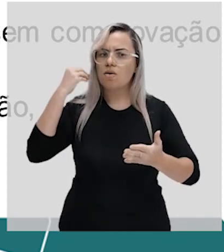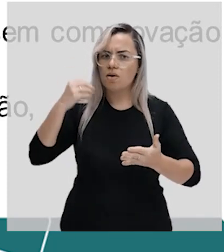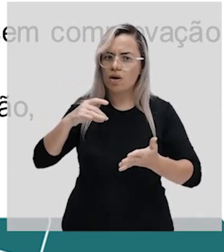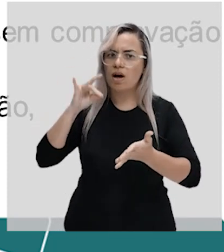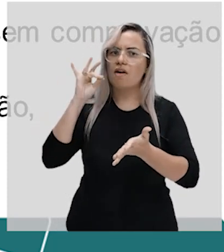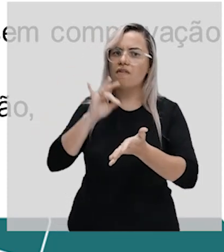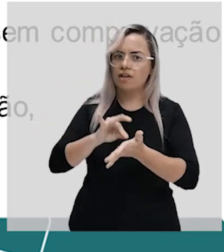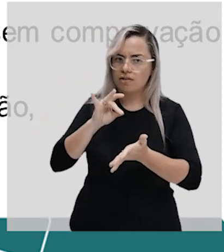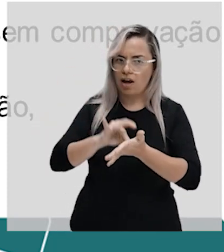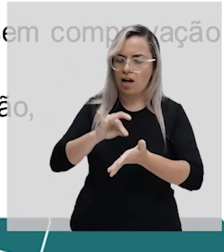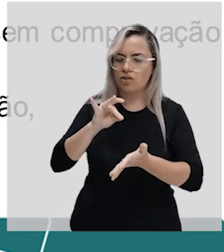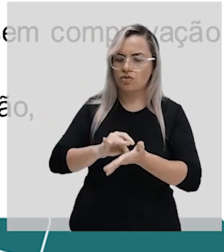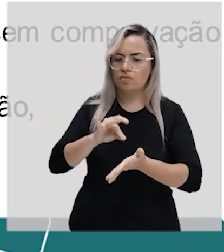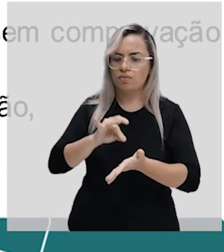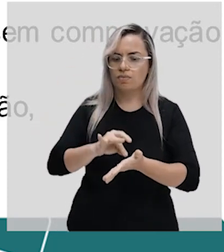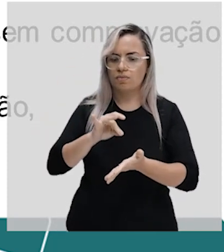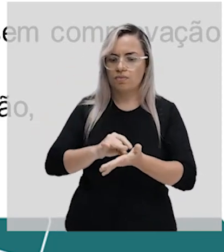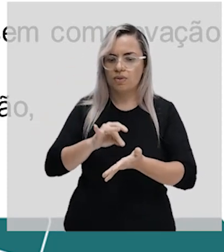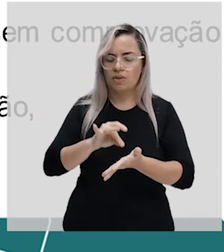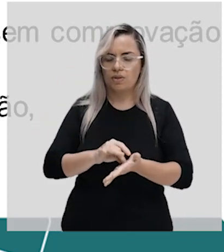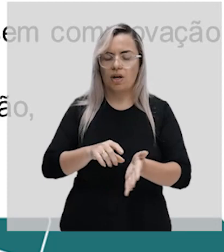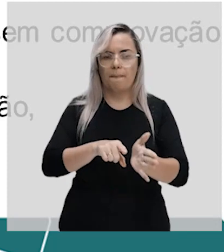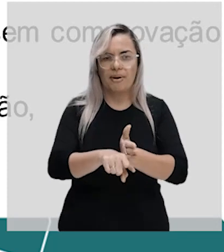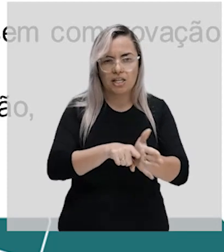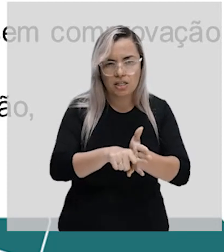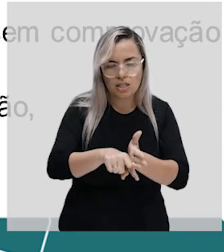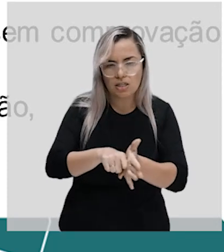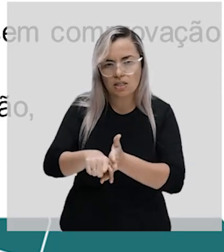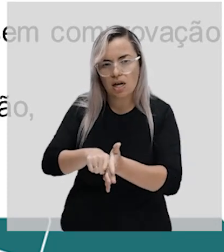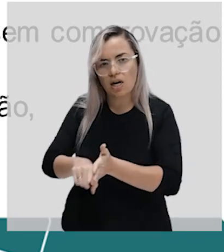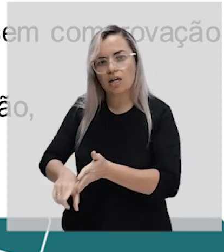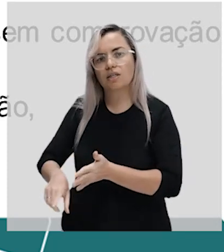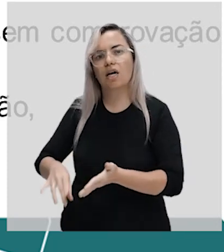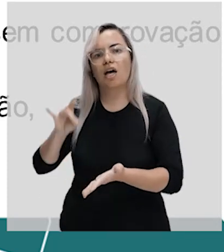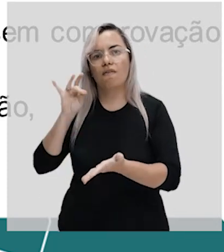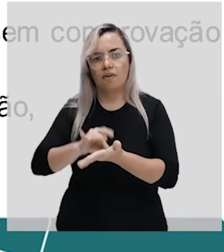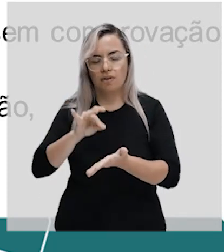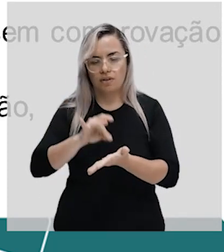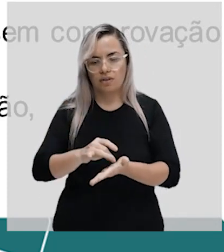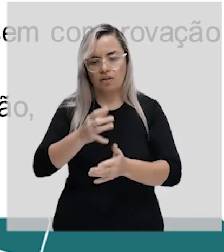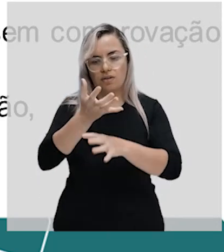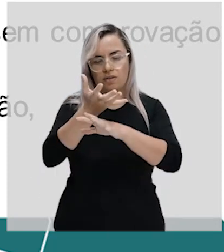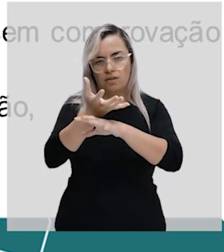meio de experimentos, tá? É verificável, beleza?